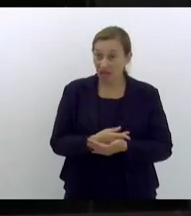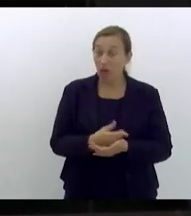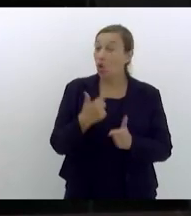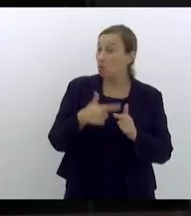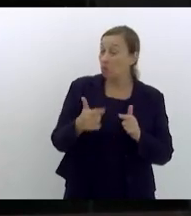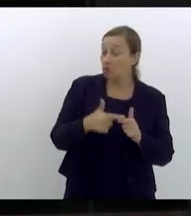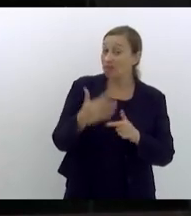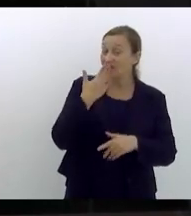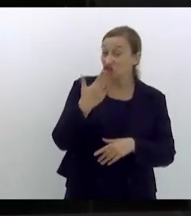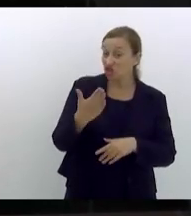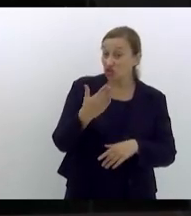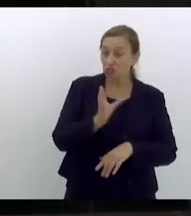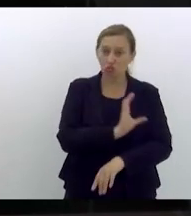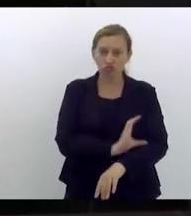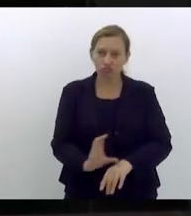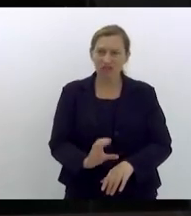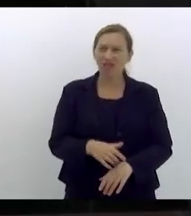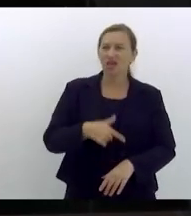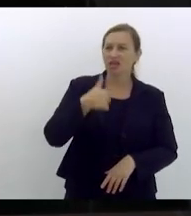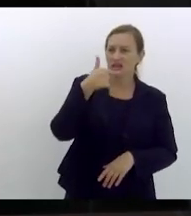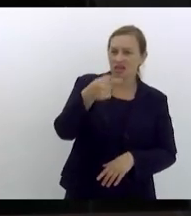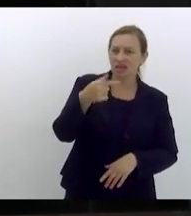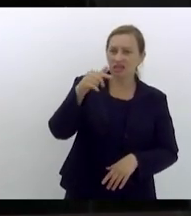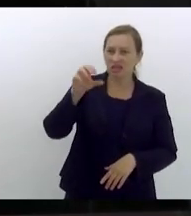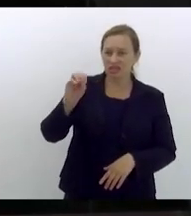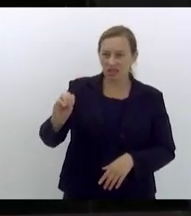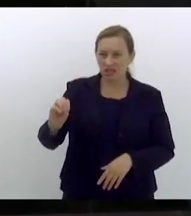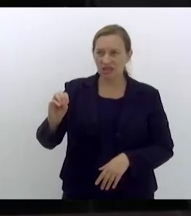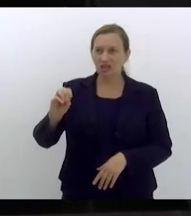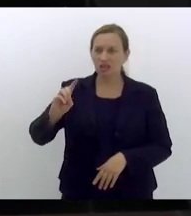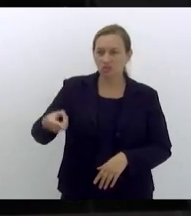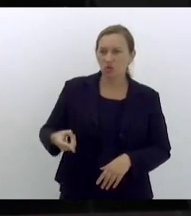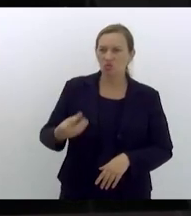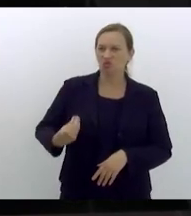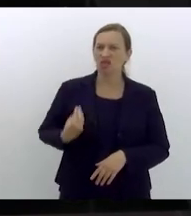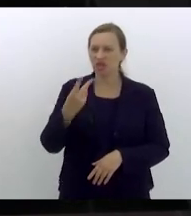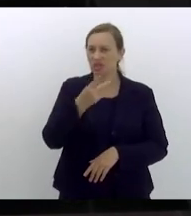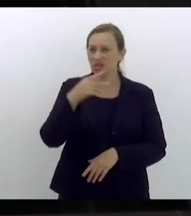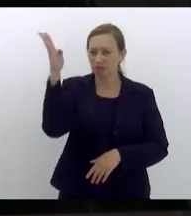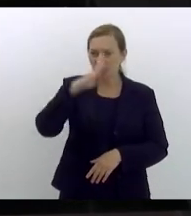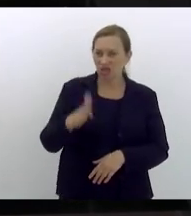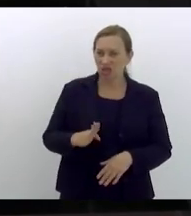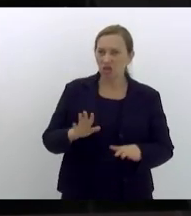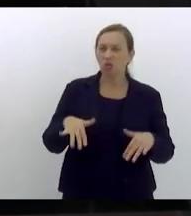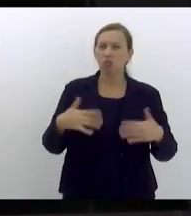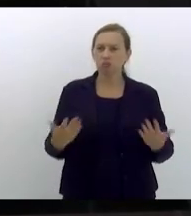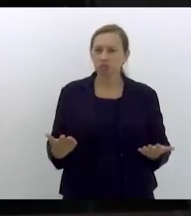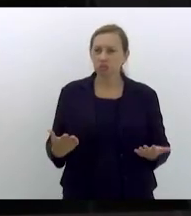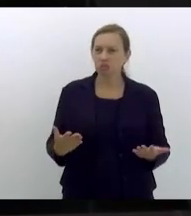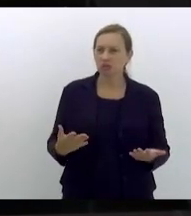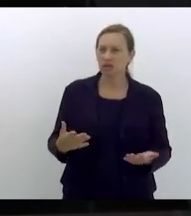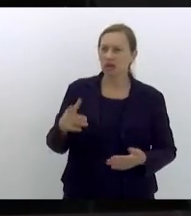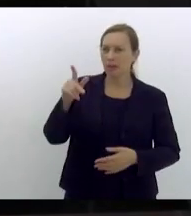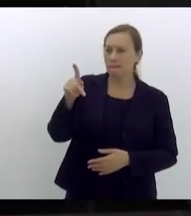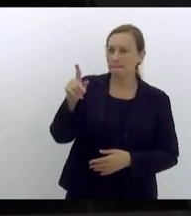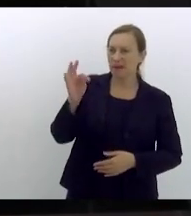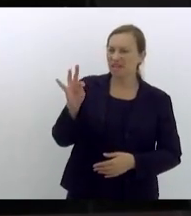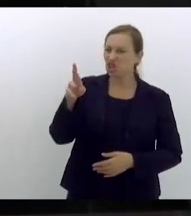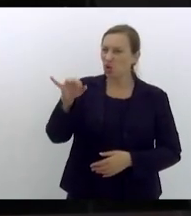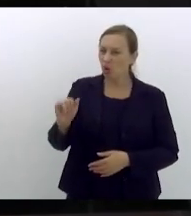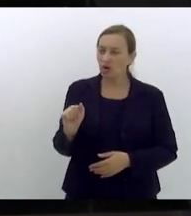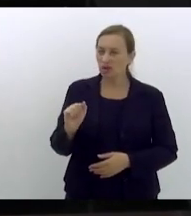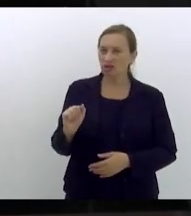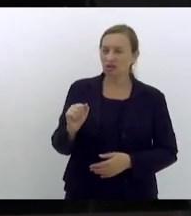que esse tipo de postura custou 700 mil vidas brasileiras que tipo de patriota vê o seu povo morrendo